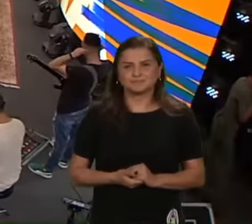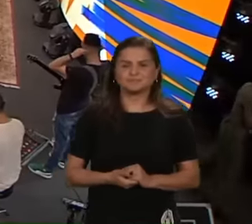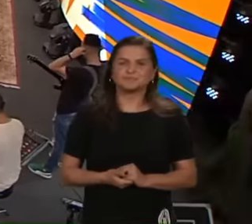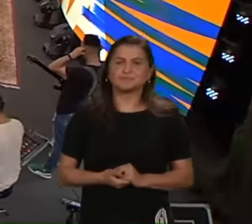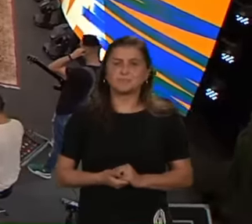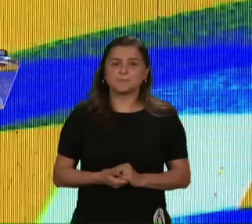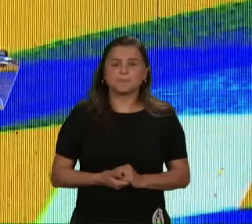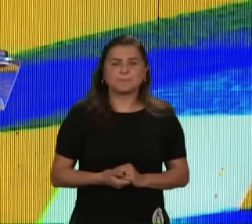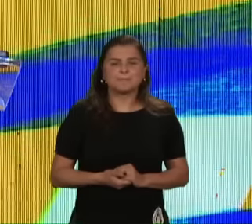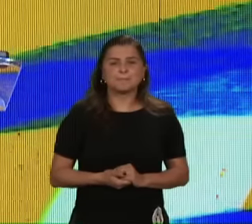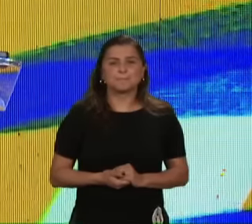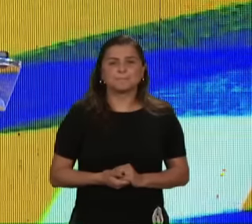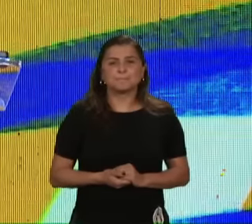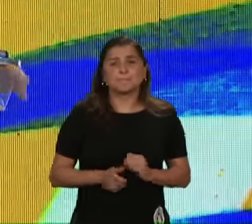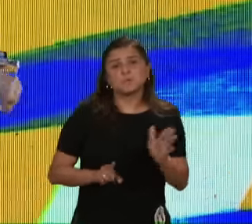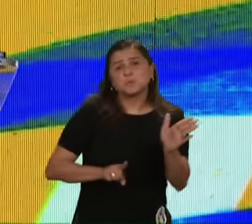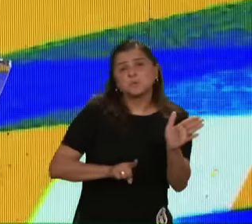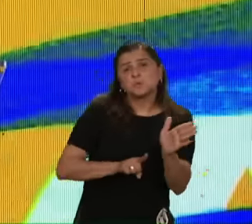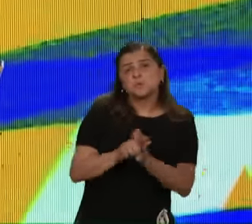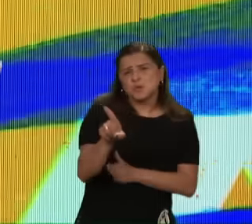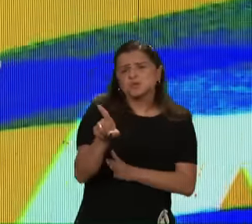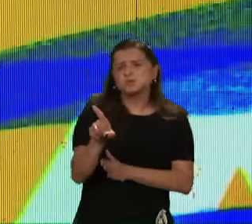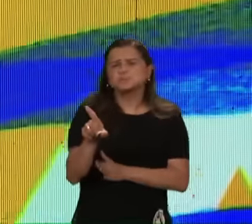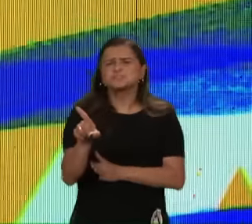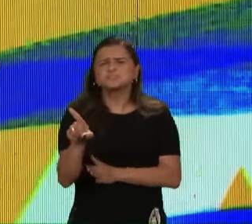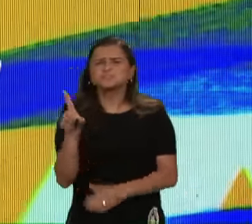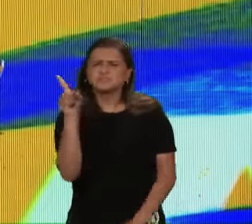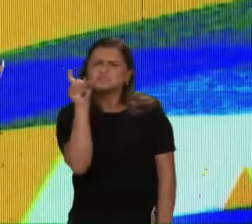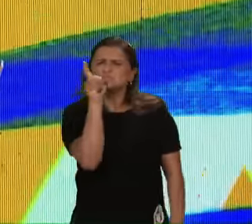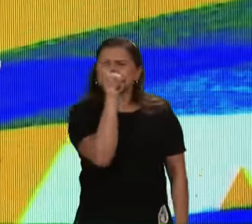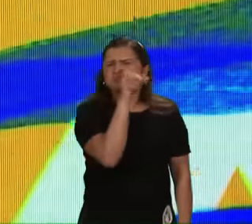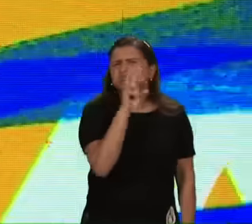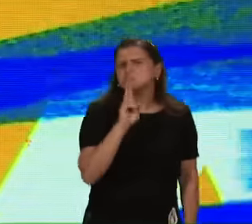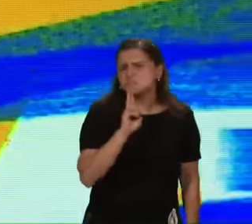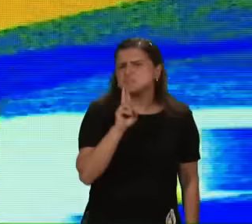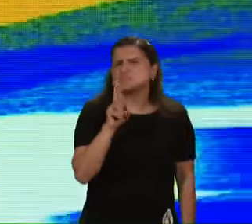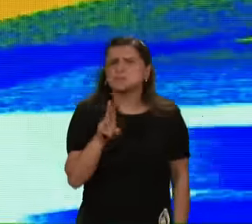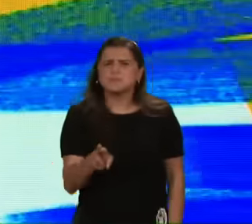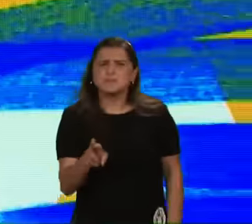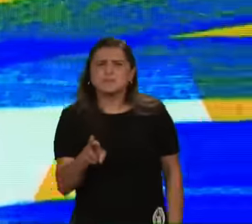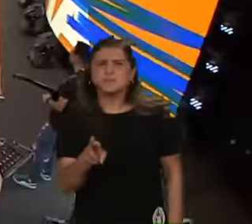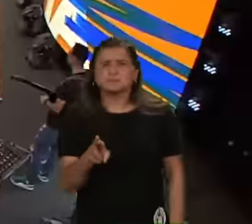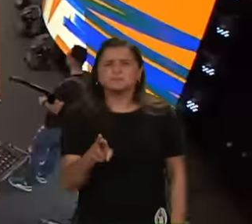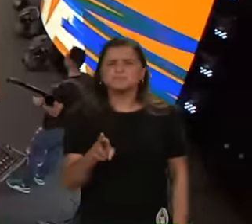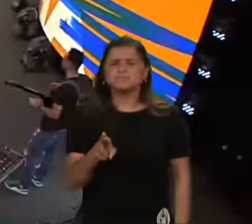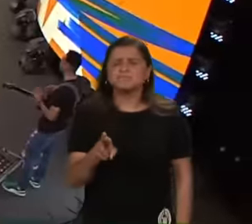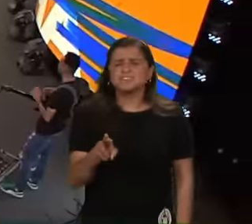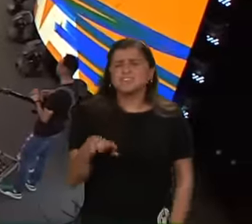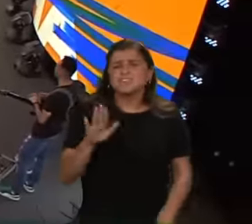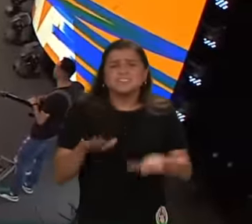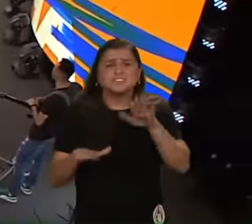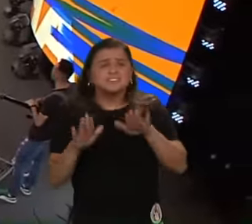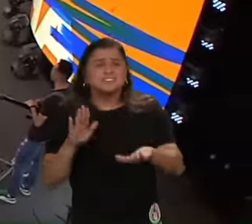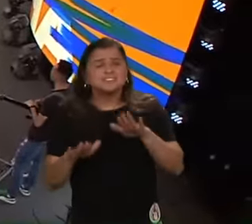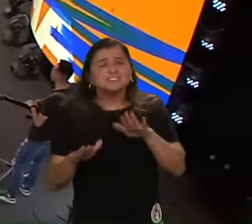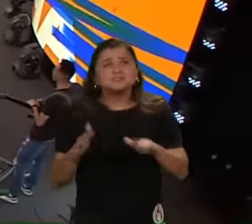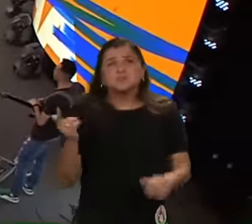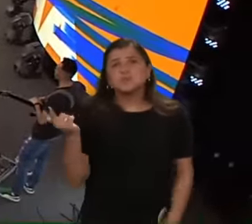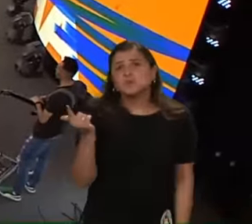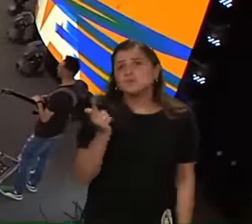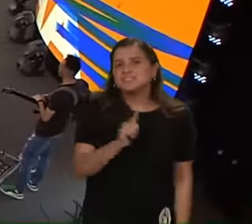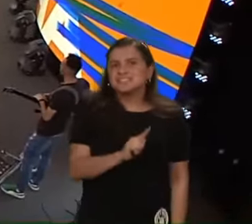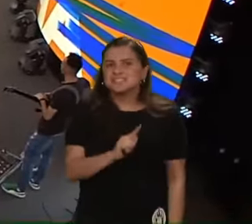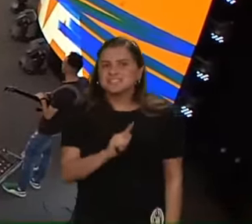Uma das perguntas tão difíceis para responder é que nem sempre temos tanta liberdade